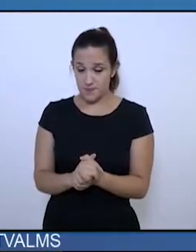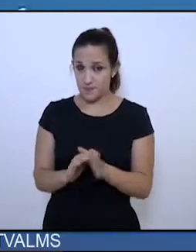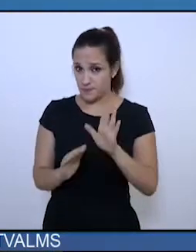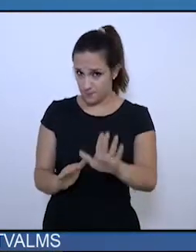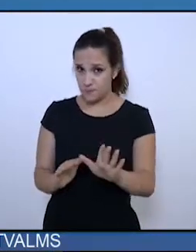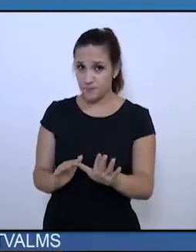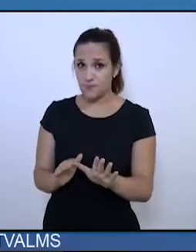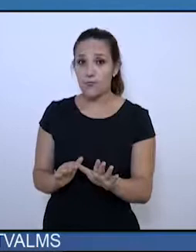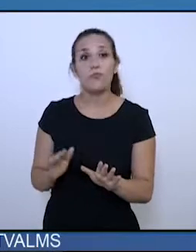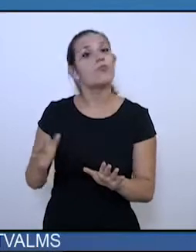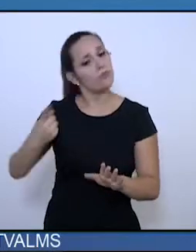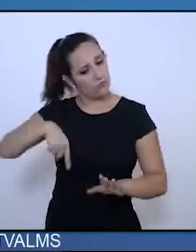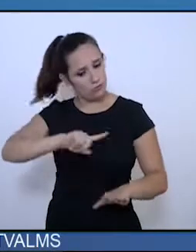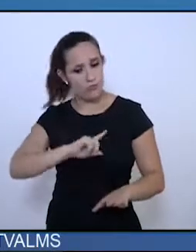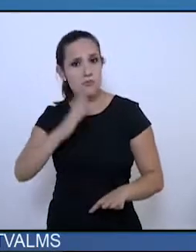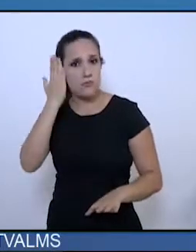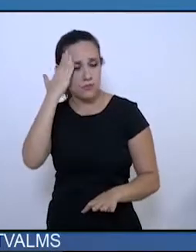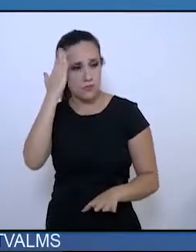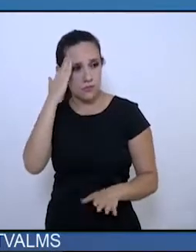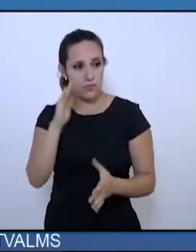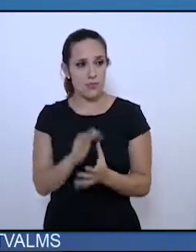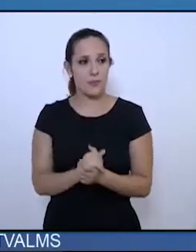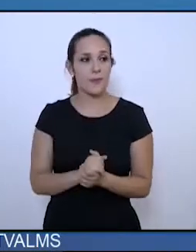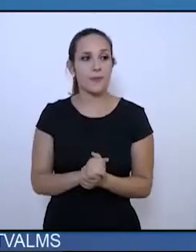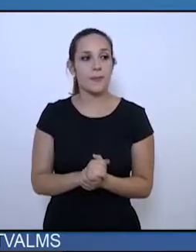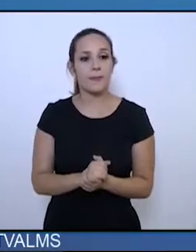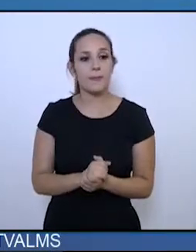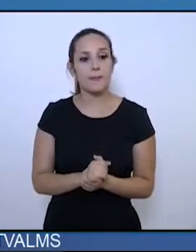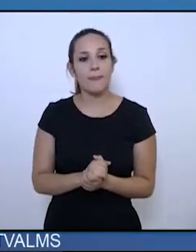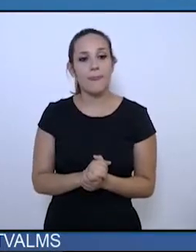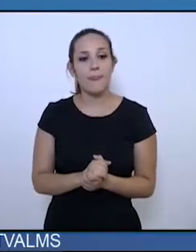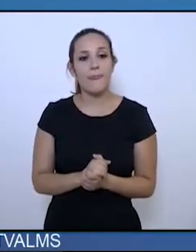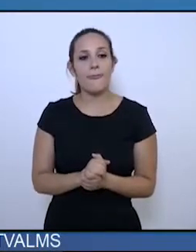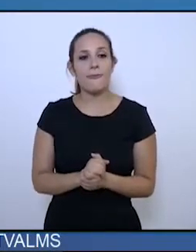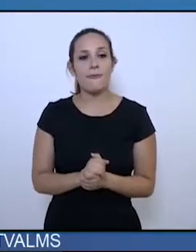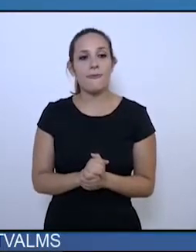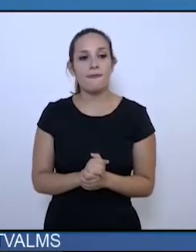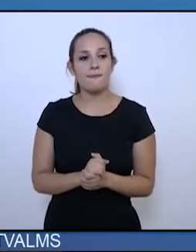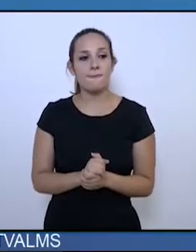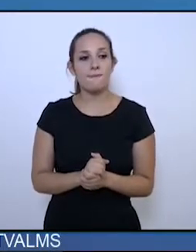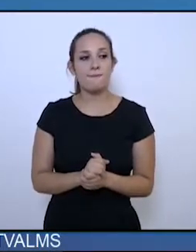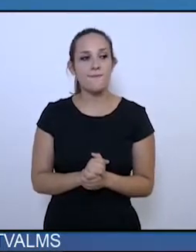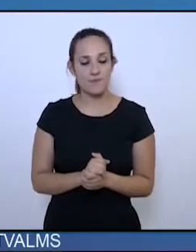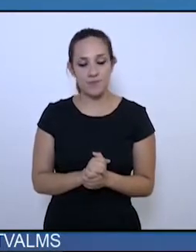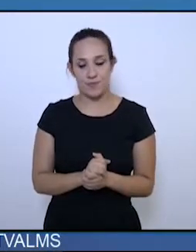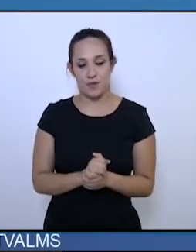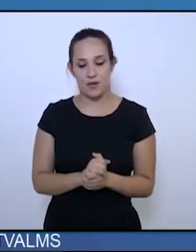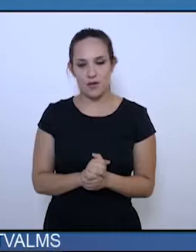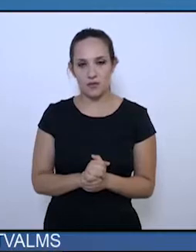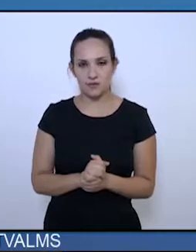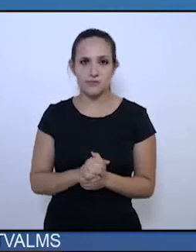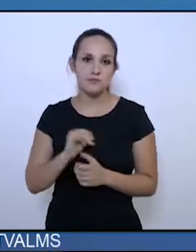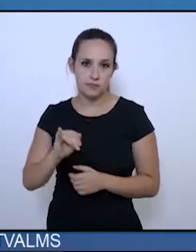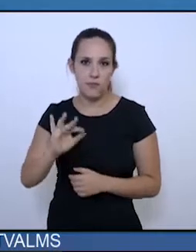Até porque nós sabemos que uma